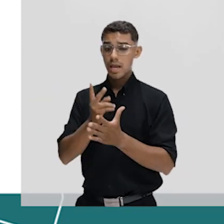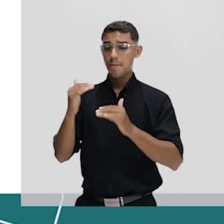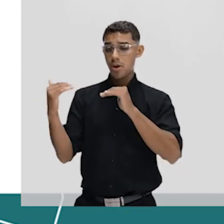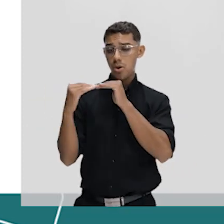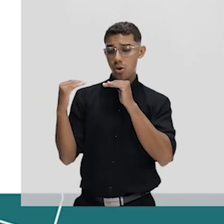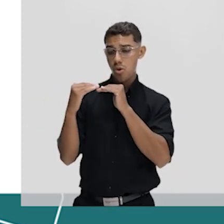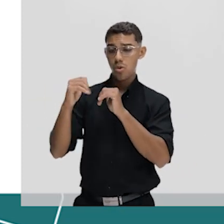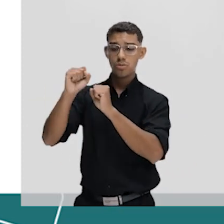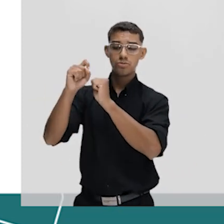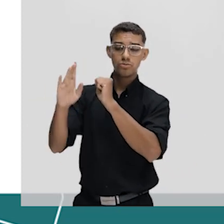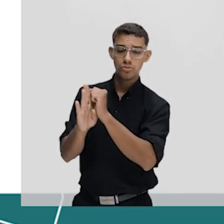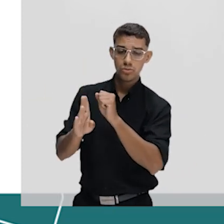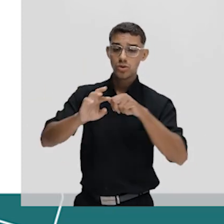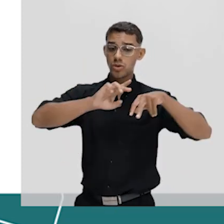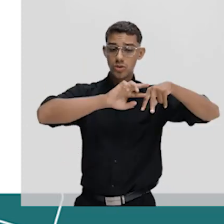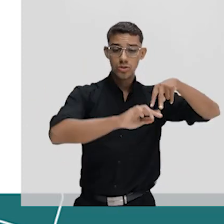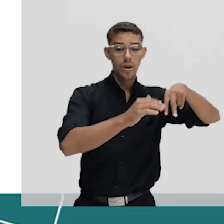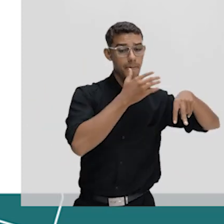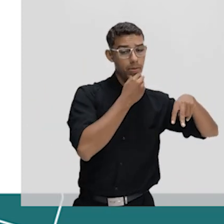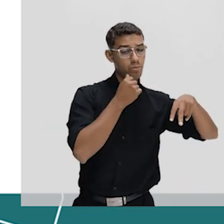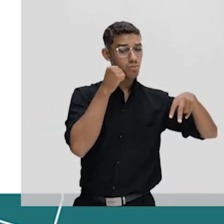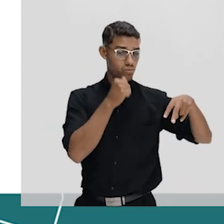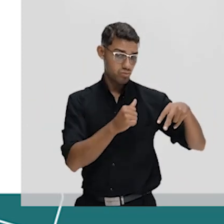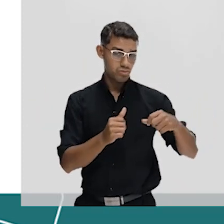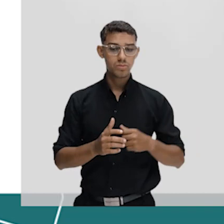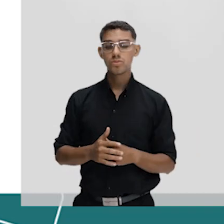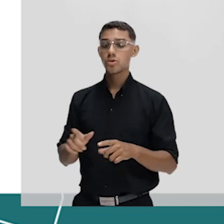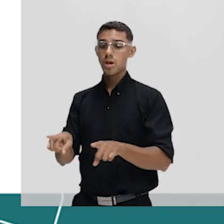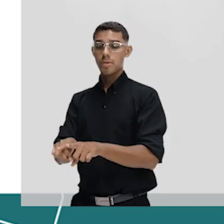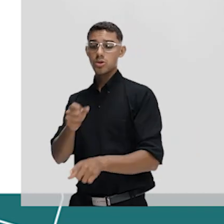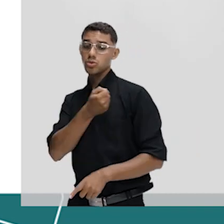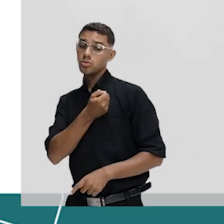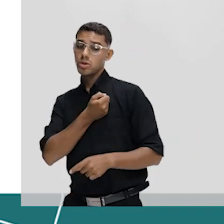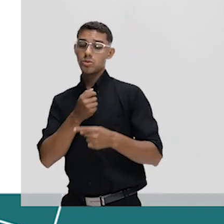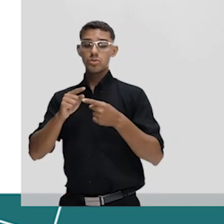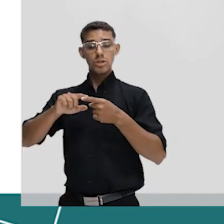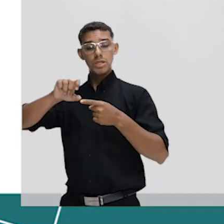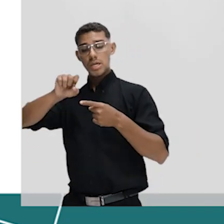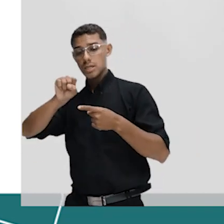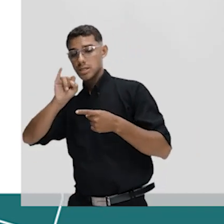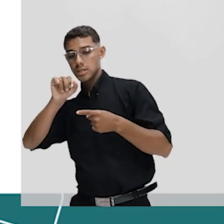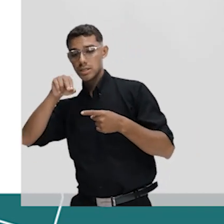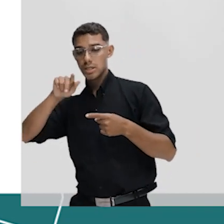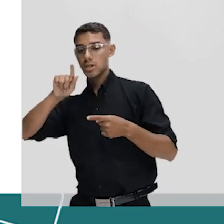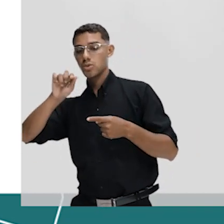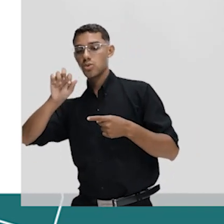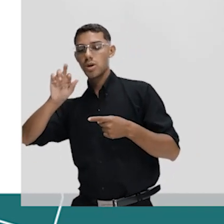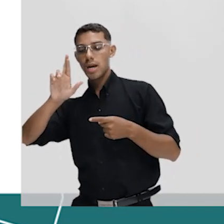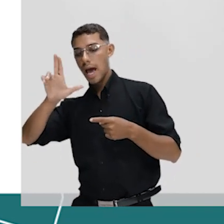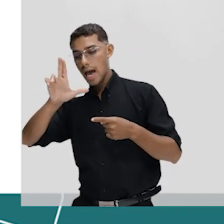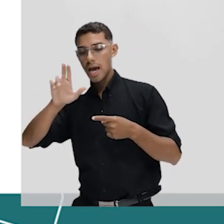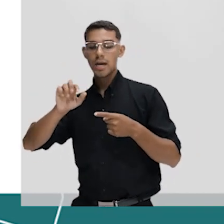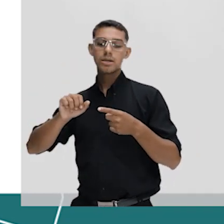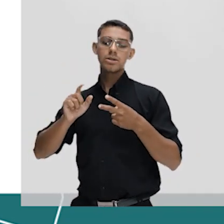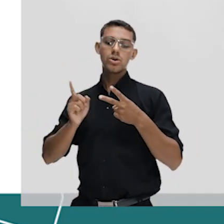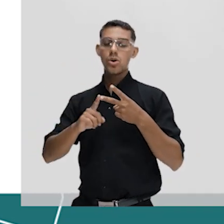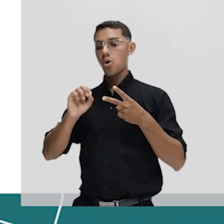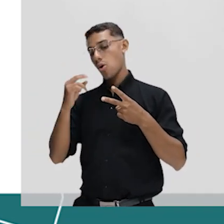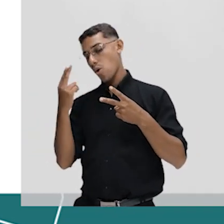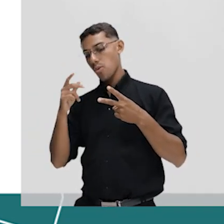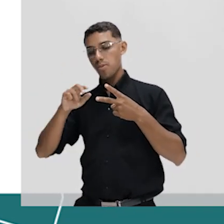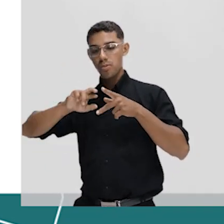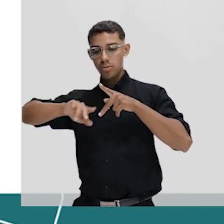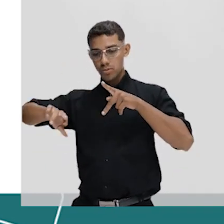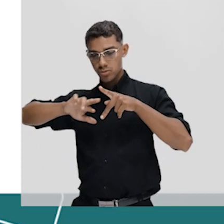com o substantivo em gênero, masculino e feminino, e número. Foi o que nós falamos agora há pouco, né? Tem sempre que haver essa